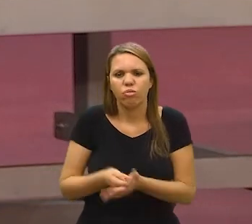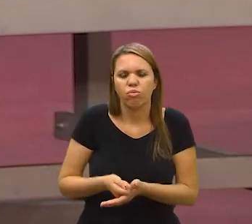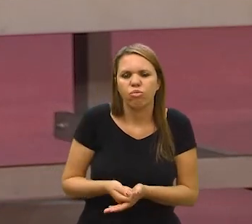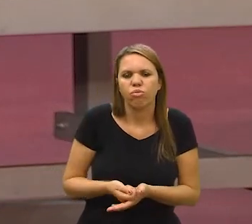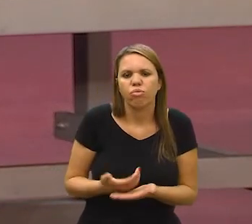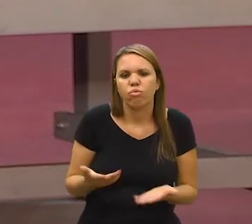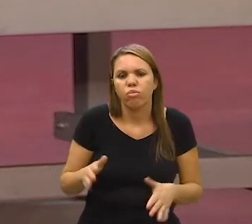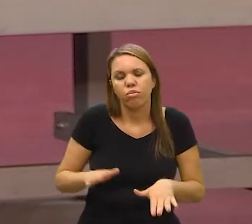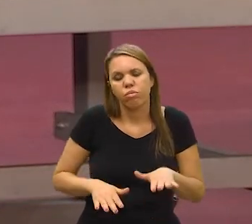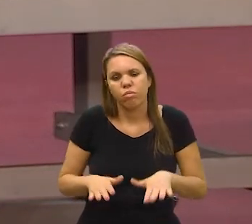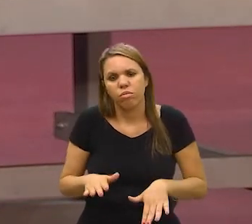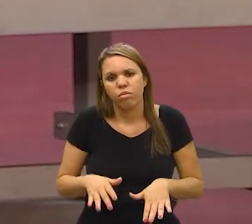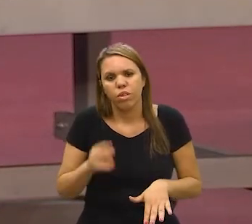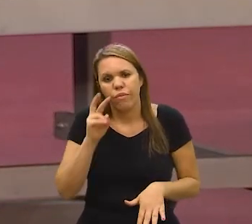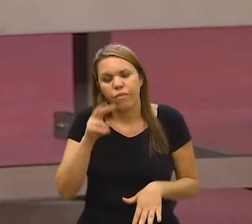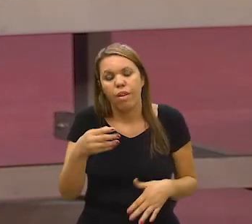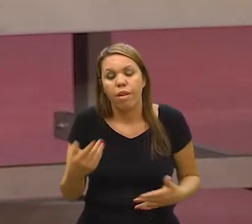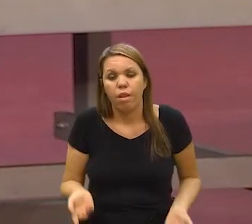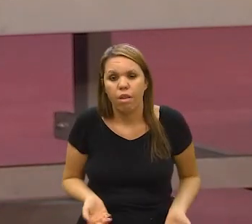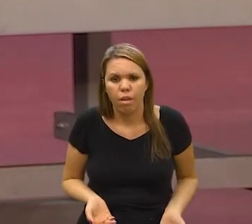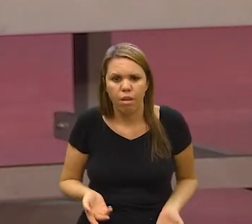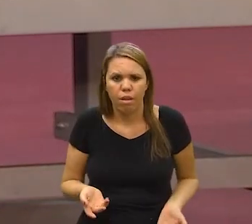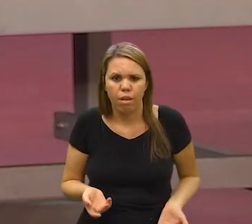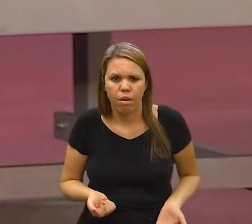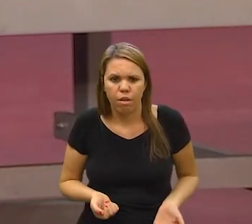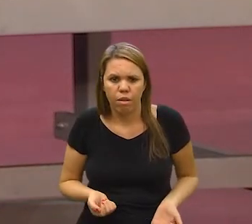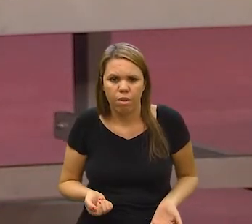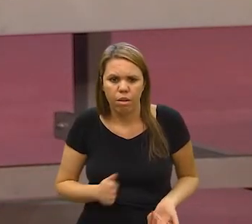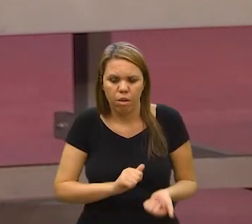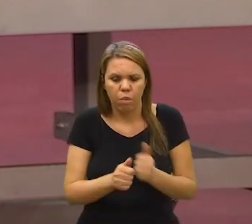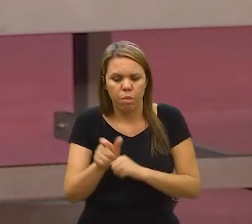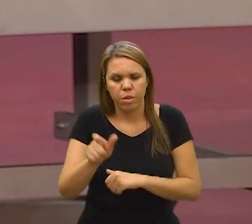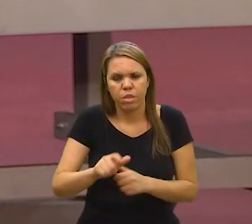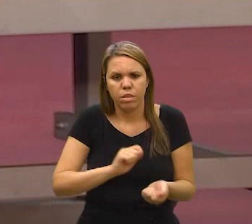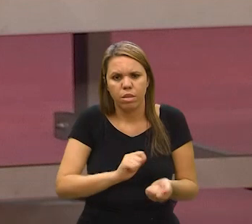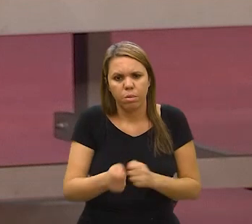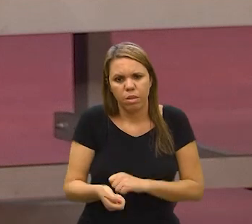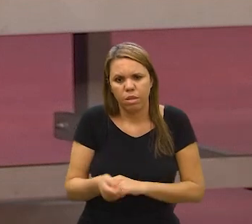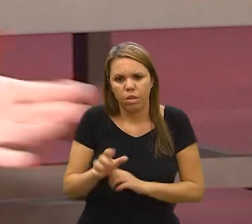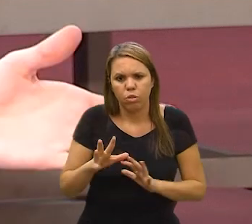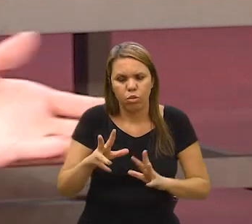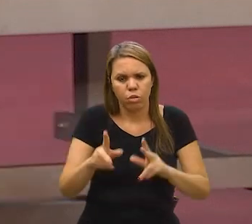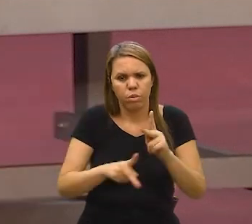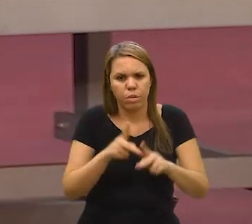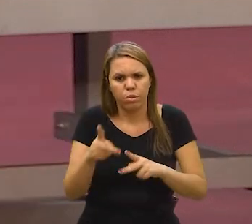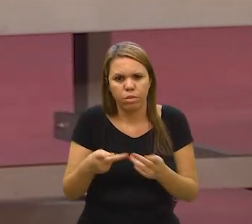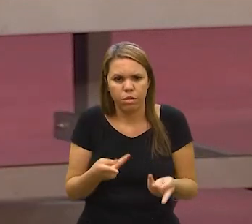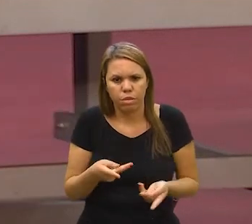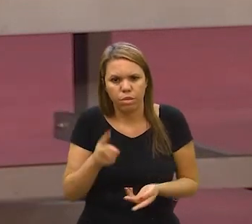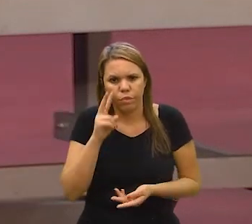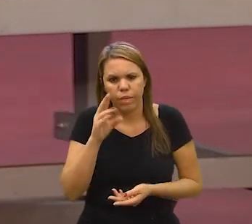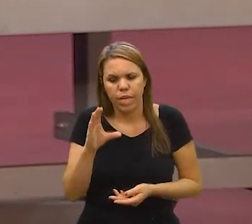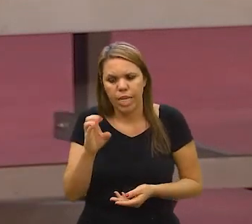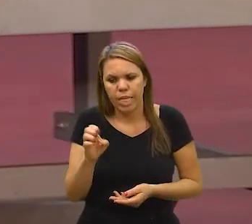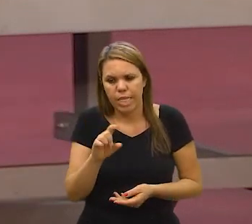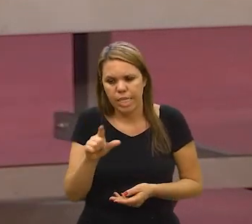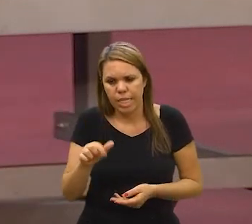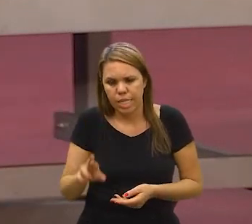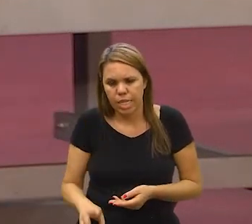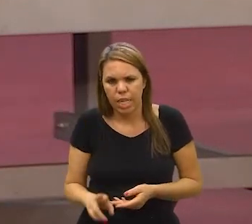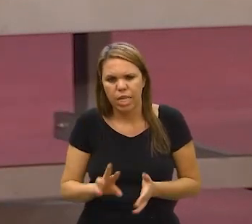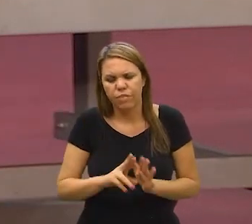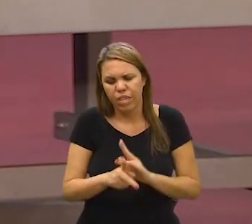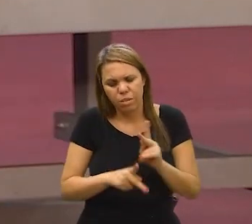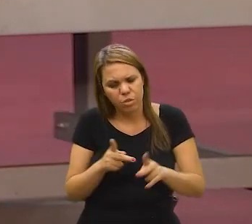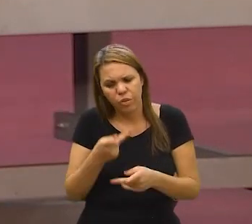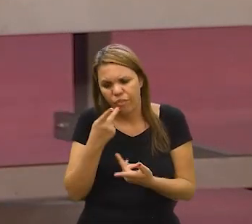bolso e ir lá para esse competição? Então você tem que ver. Então, o atleta ele tem que se adaptar, e isso é todo atleta. Você vê César Cielo falar isso,